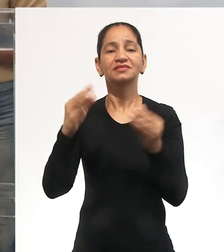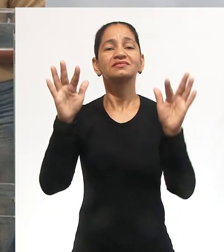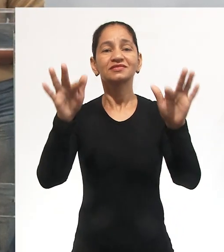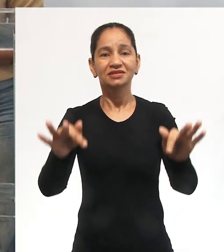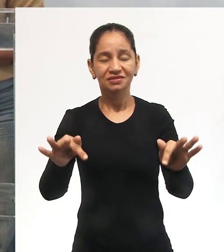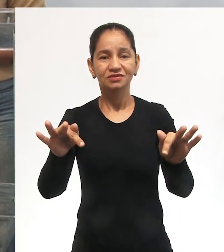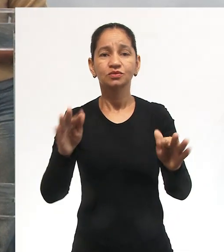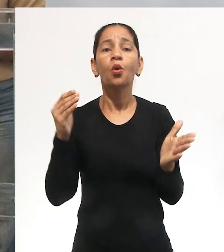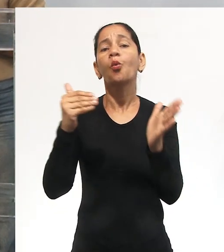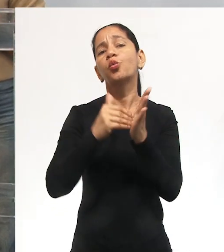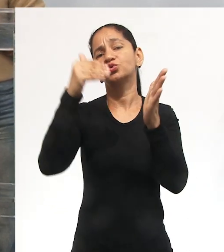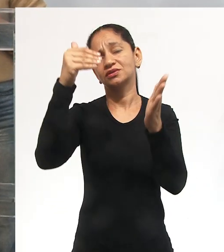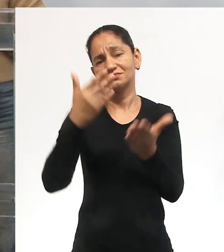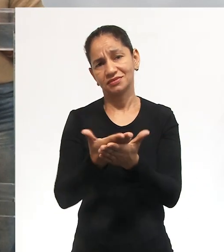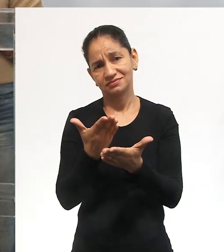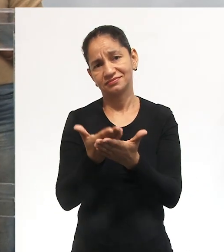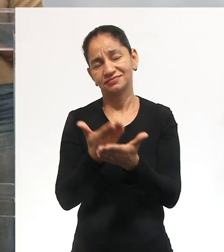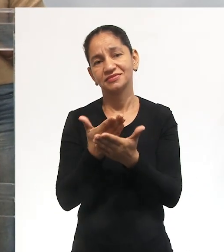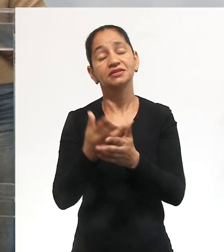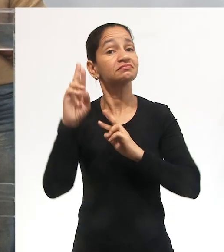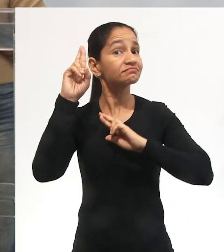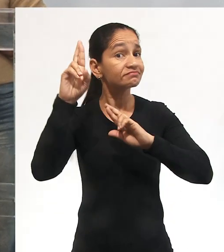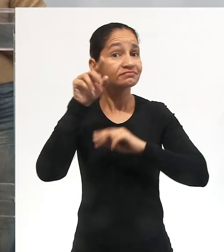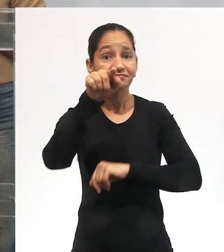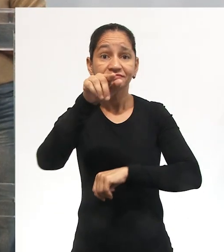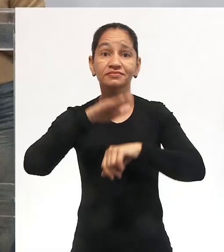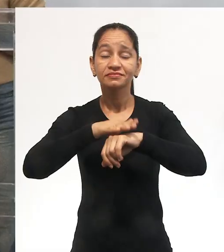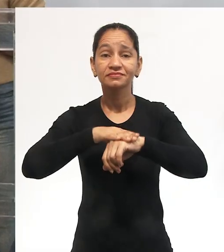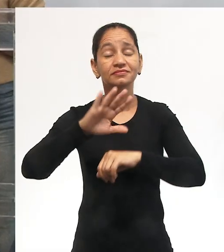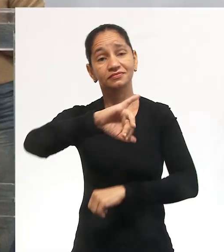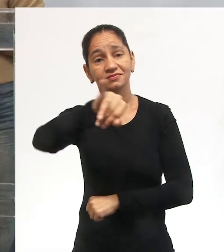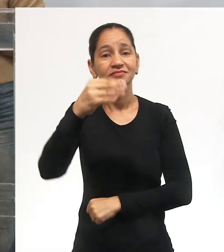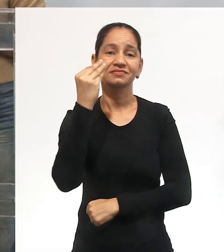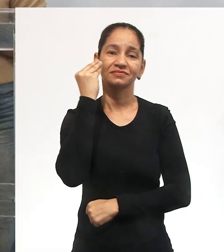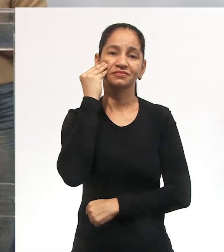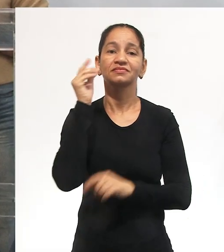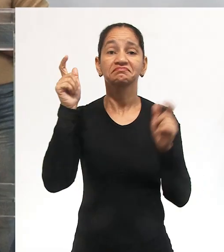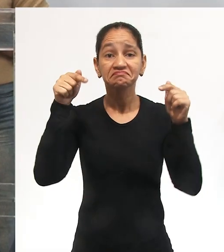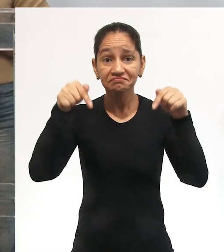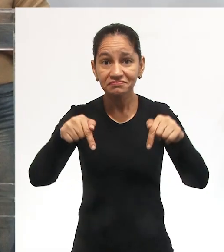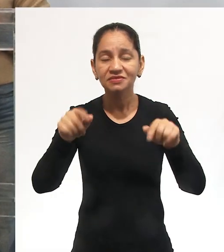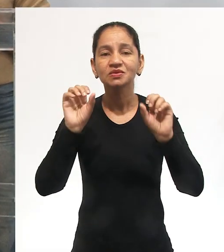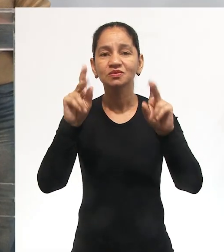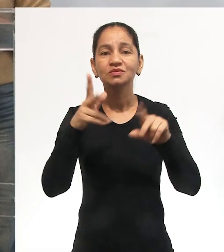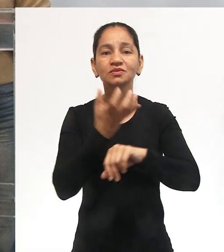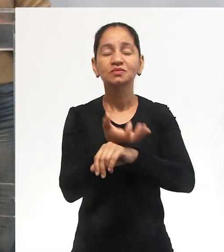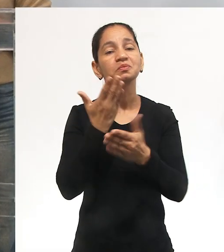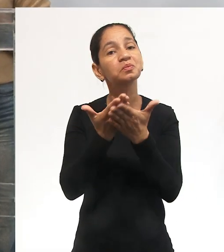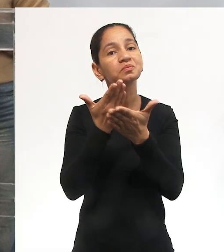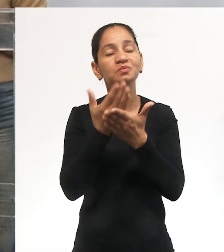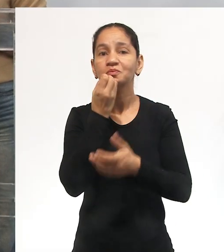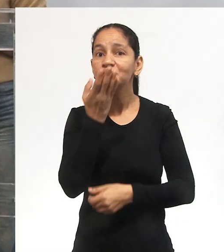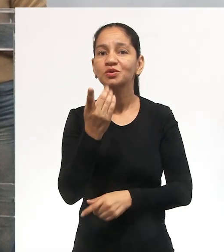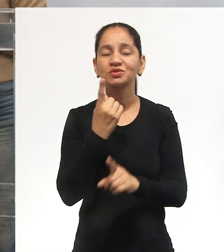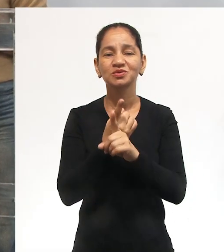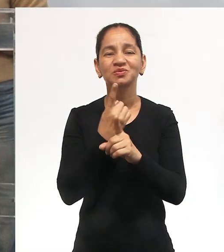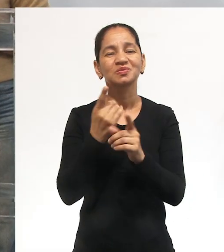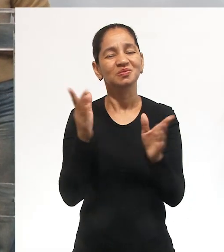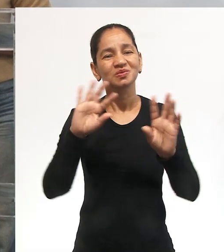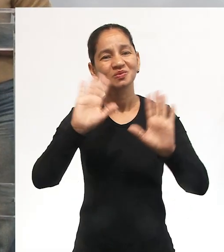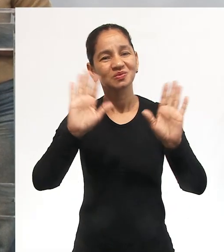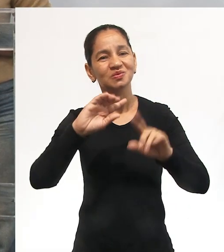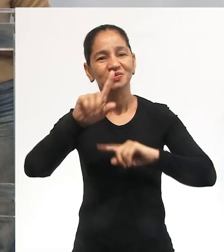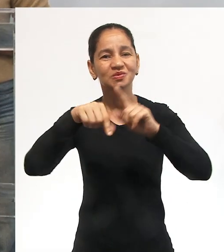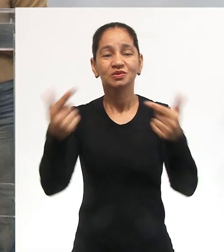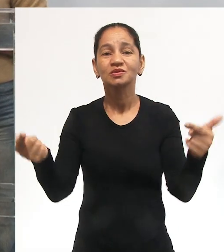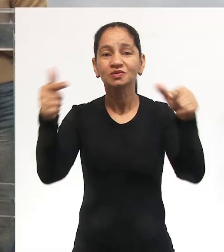por aqui. Essa é a nossa última aula. Espero que vocês tenham aproveitado a disciplina. Bons estudos e nos vemos